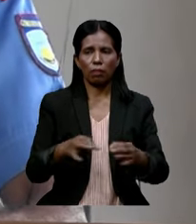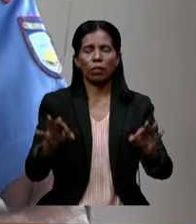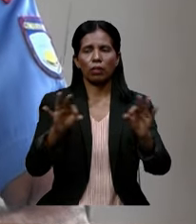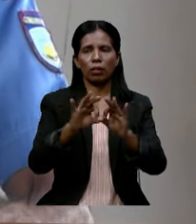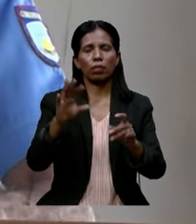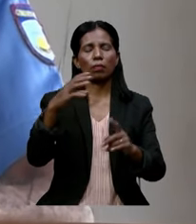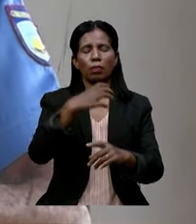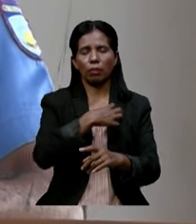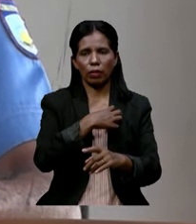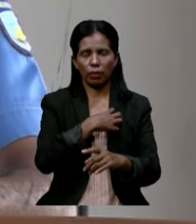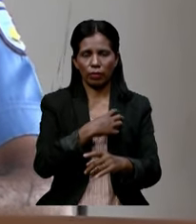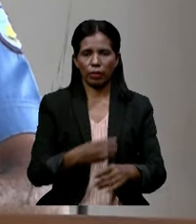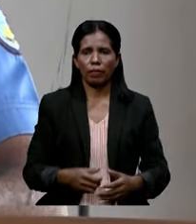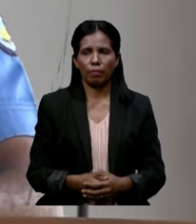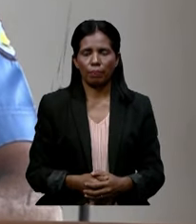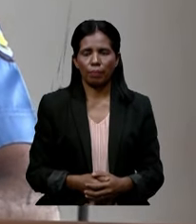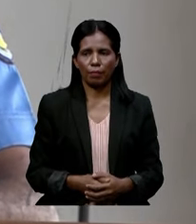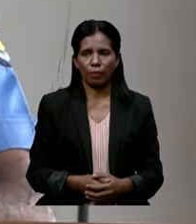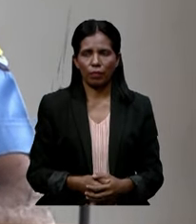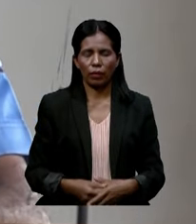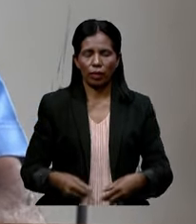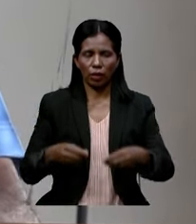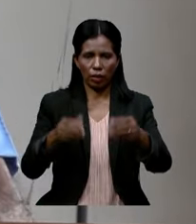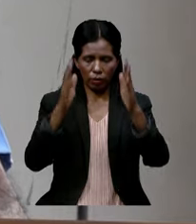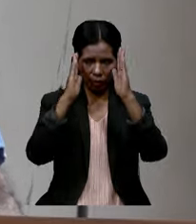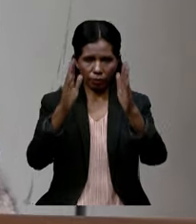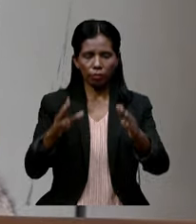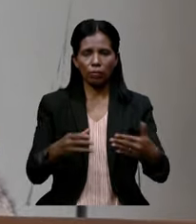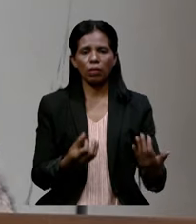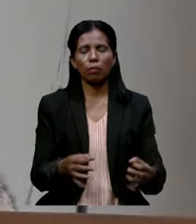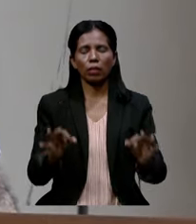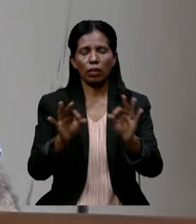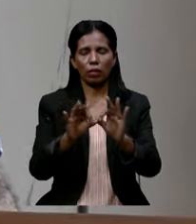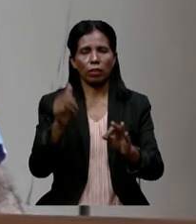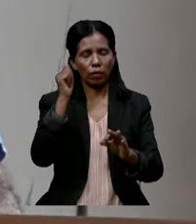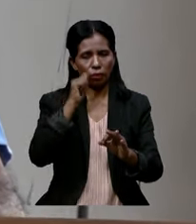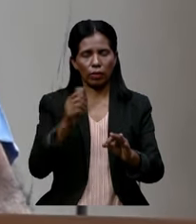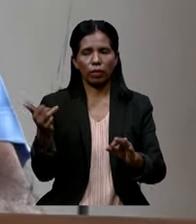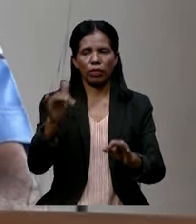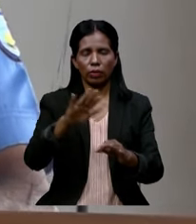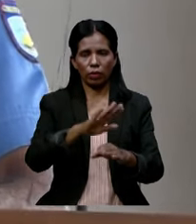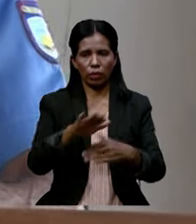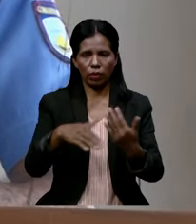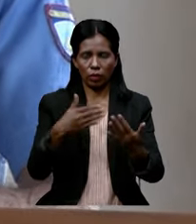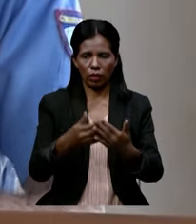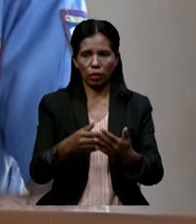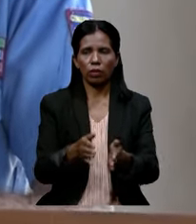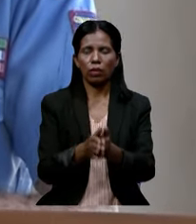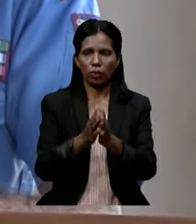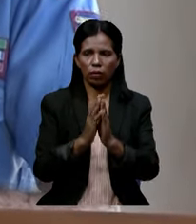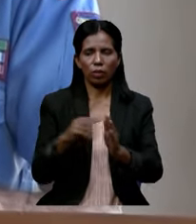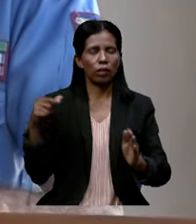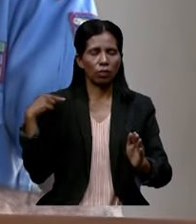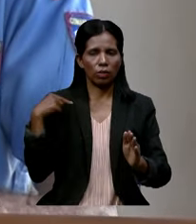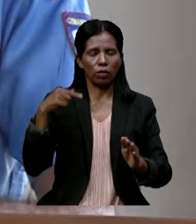penitel fo patente ba oficial feto sira ne be refleta kedas ba ia exigencia gabinete